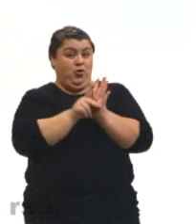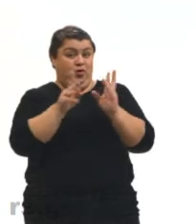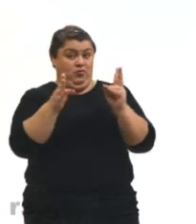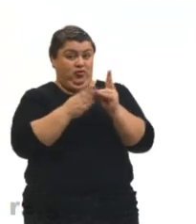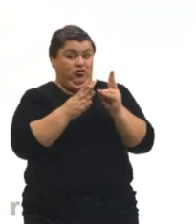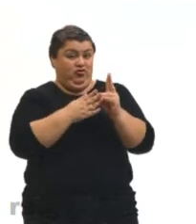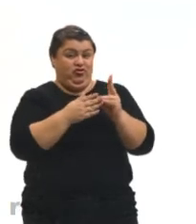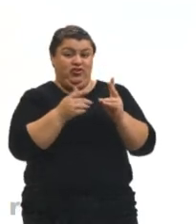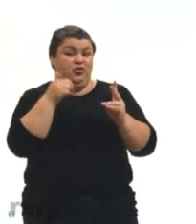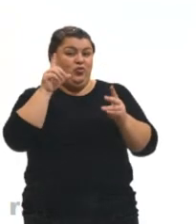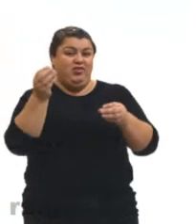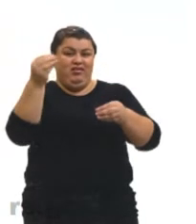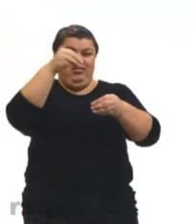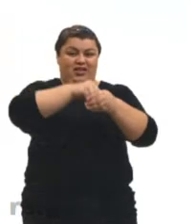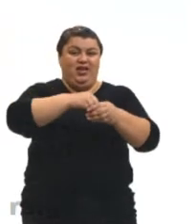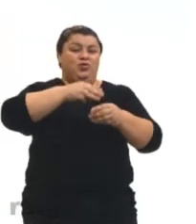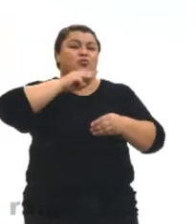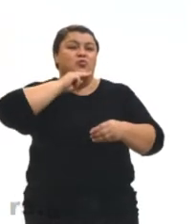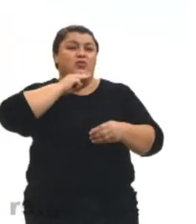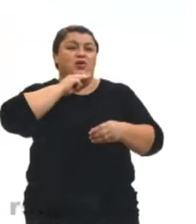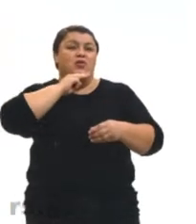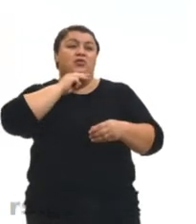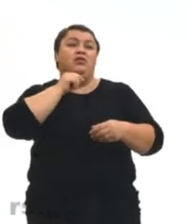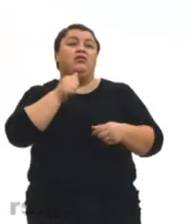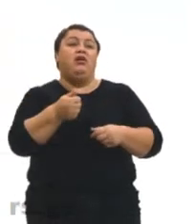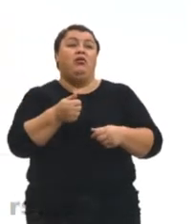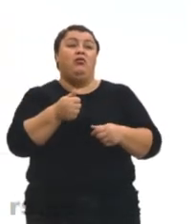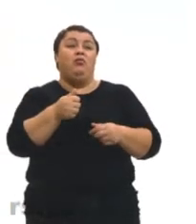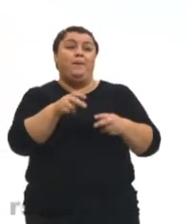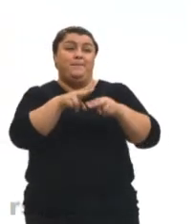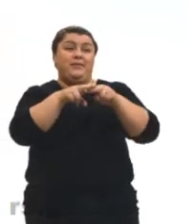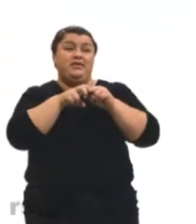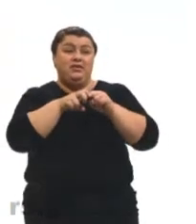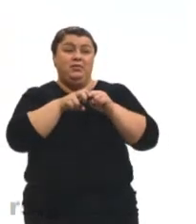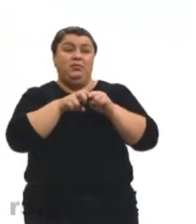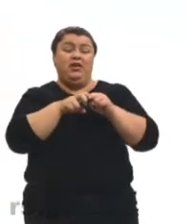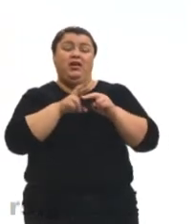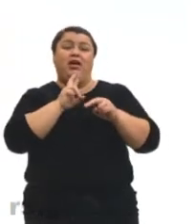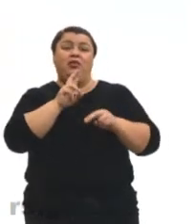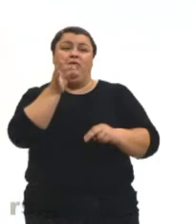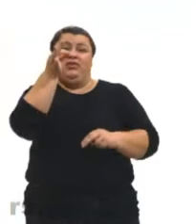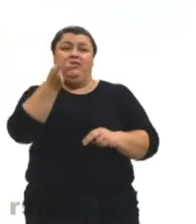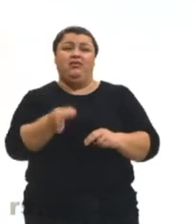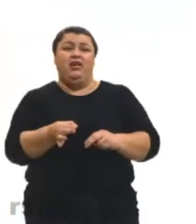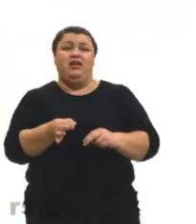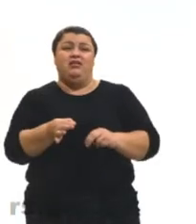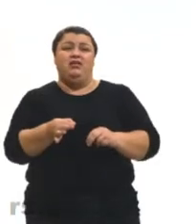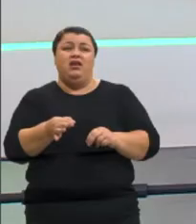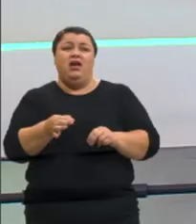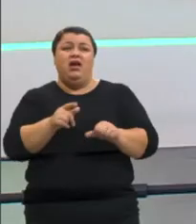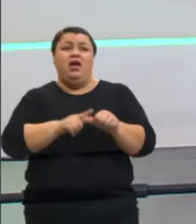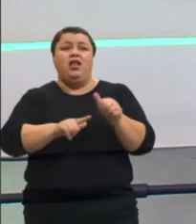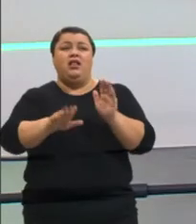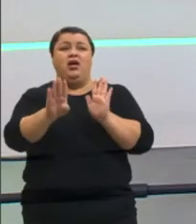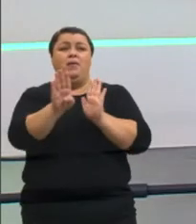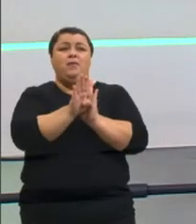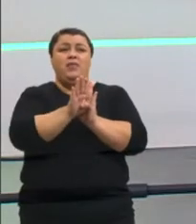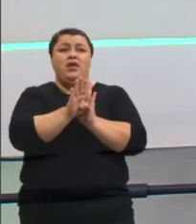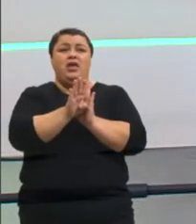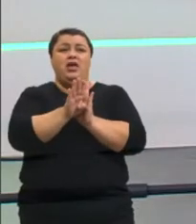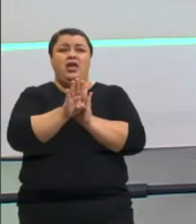que ela não está nos acertos que nos levam então a perceber que a alternativa correta é a alternativa B